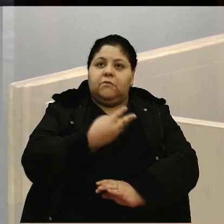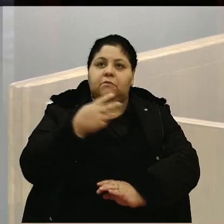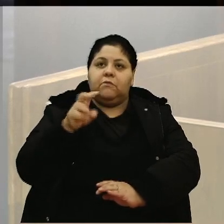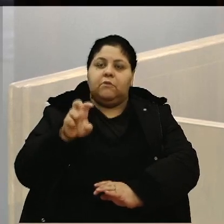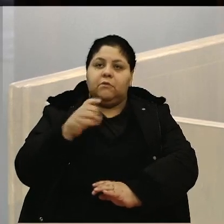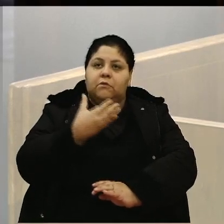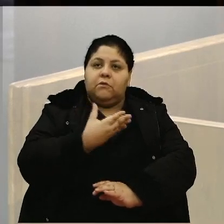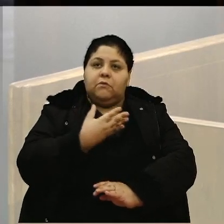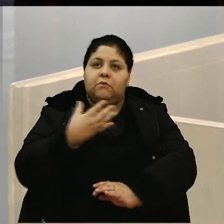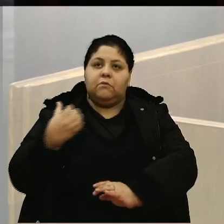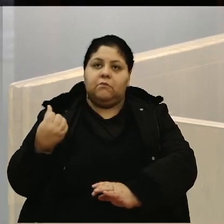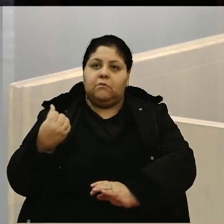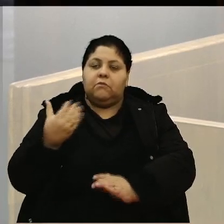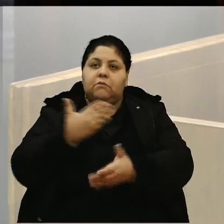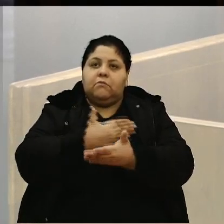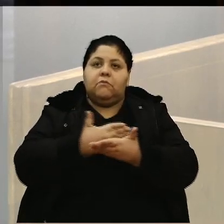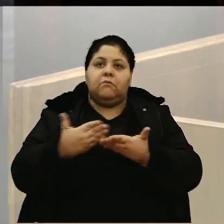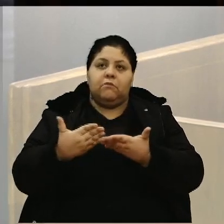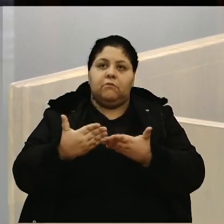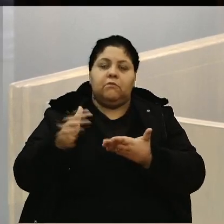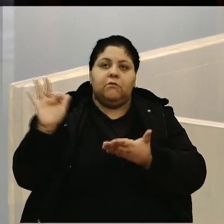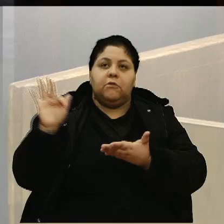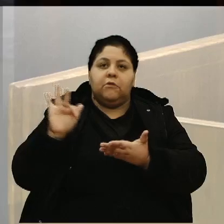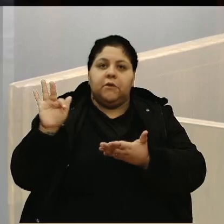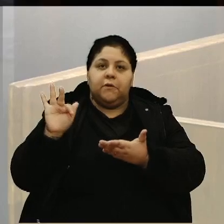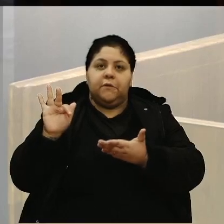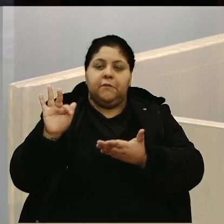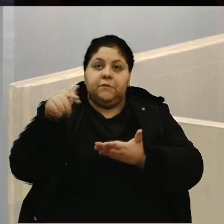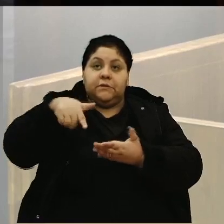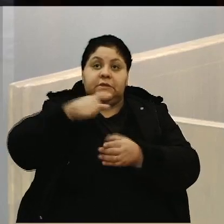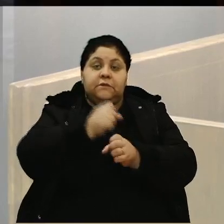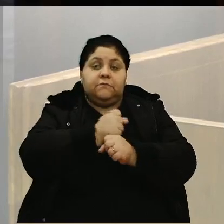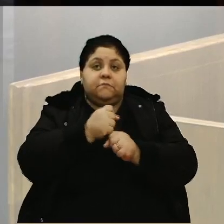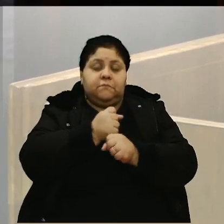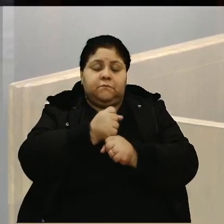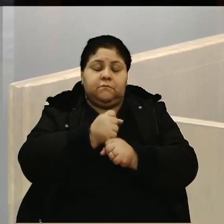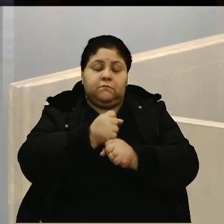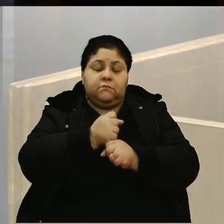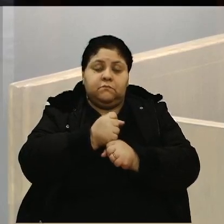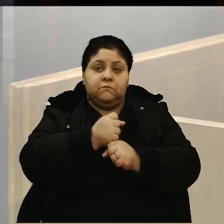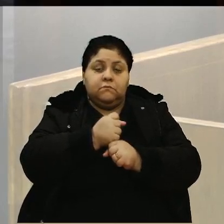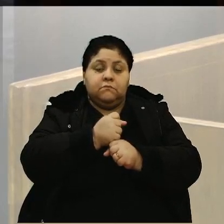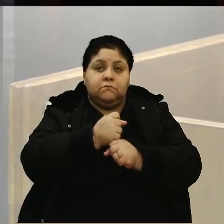222-3546, a partir de fevereiro deste ano, ou seja,